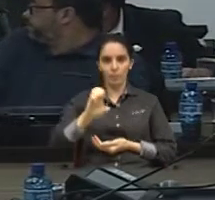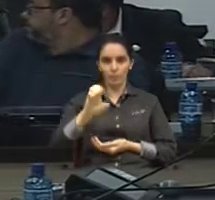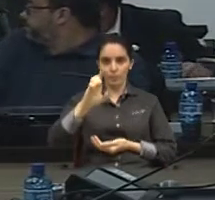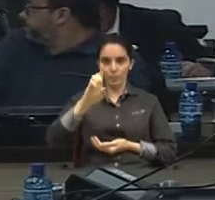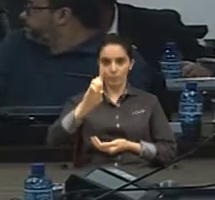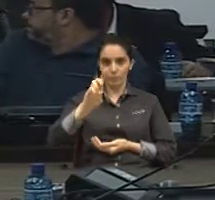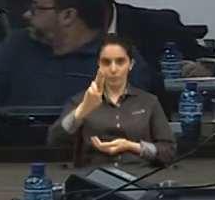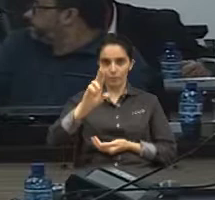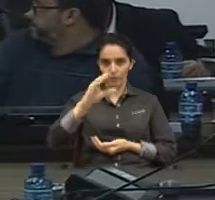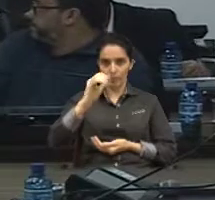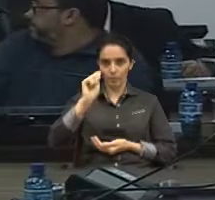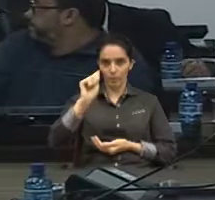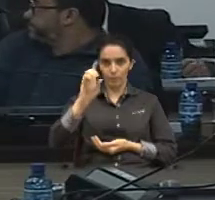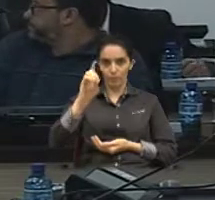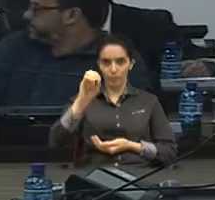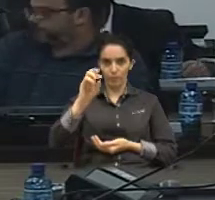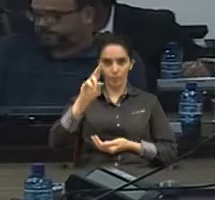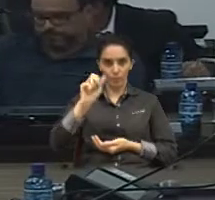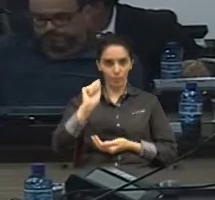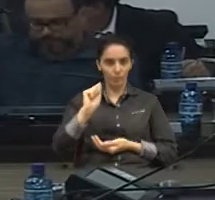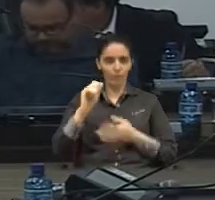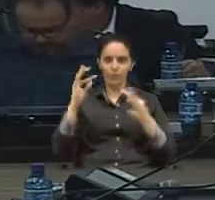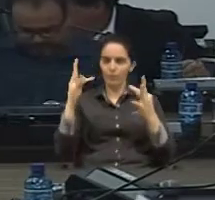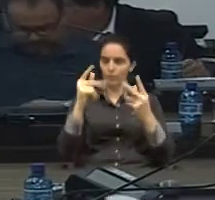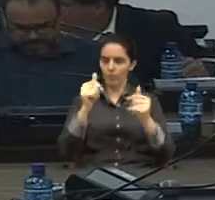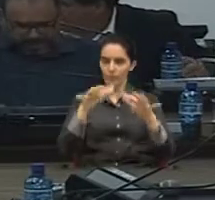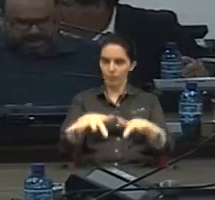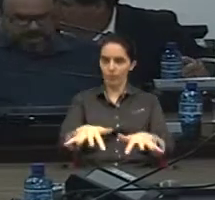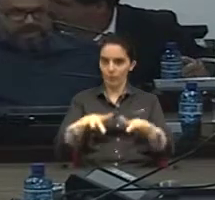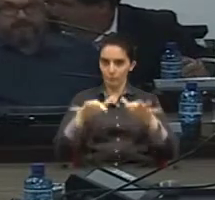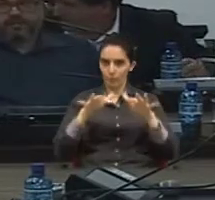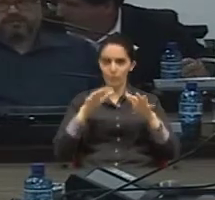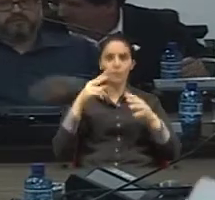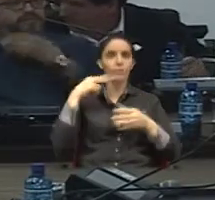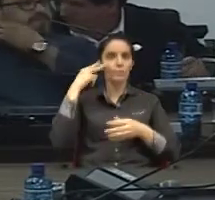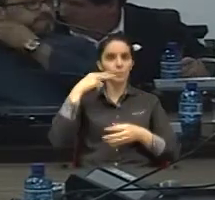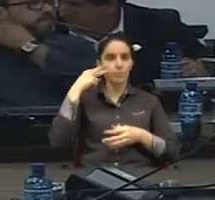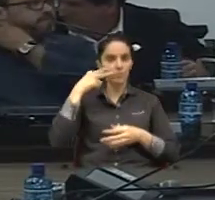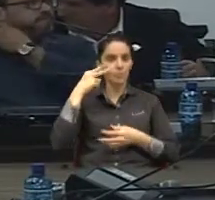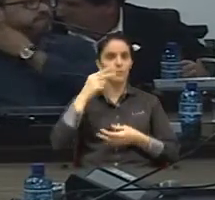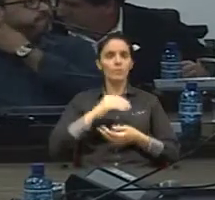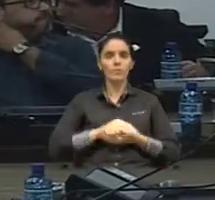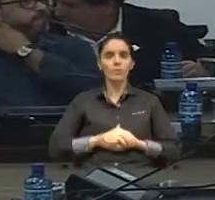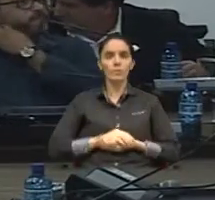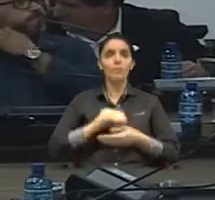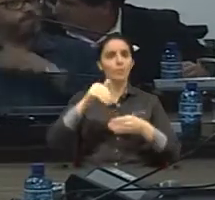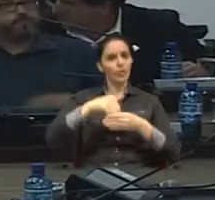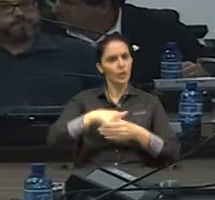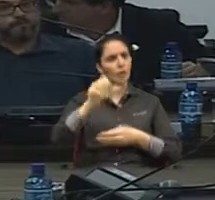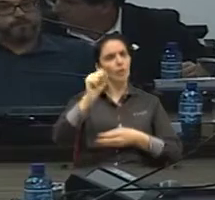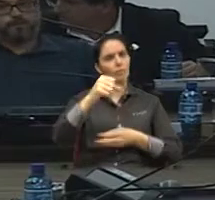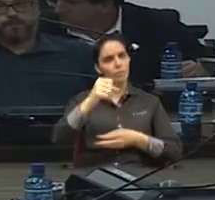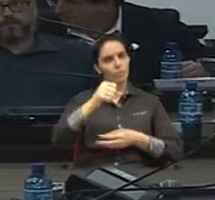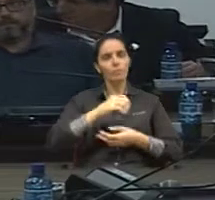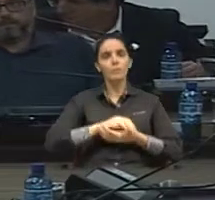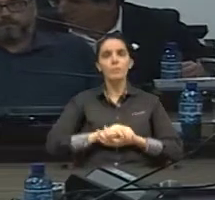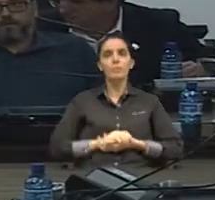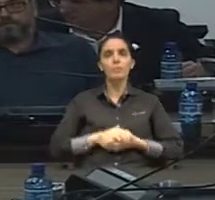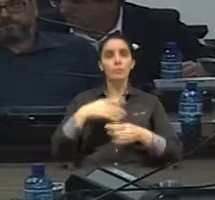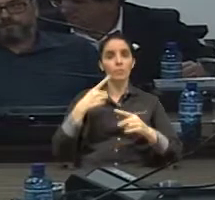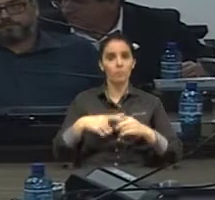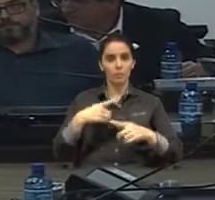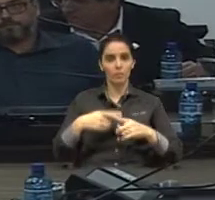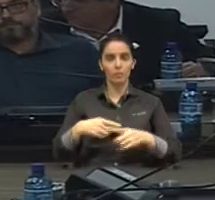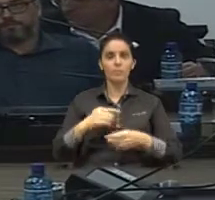e também a todos presentes, amigos vereadores, vereadoras. Eu votarei a favor,